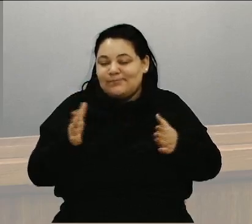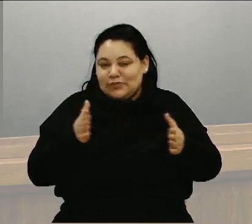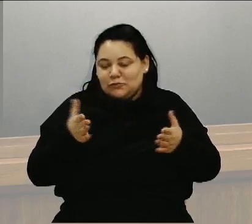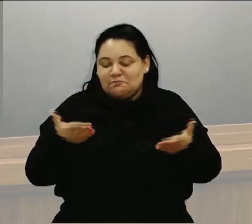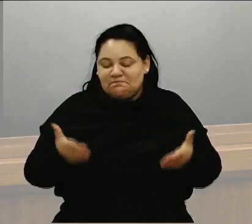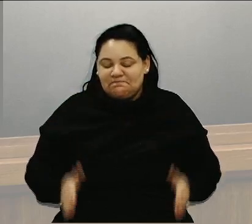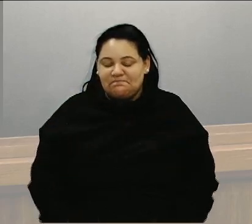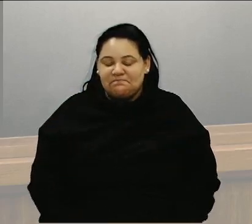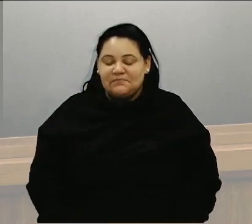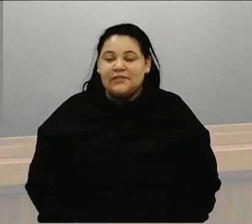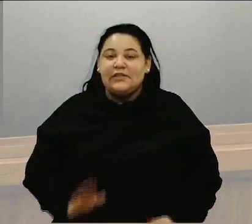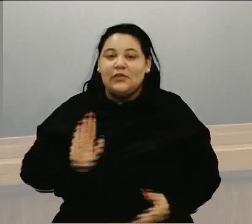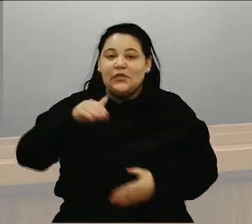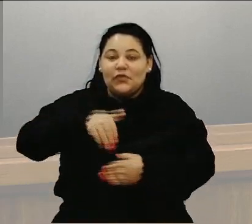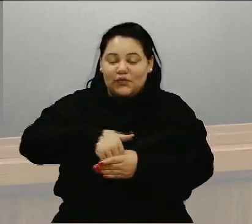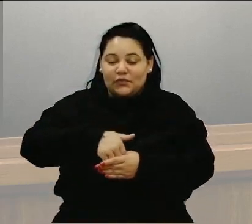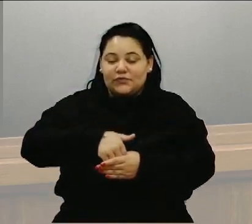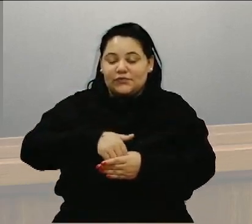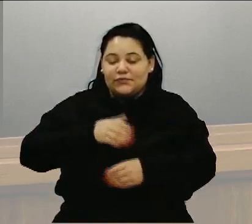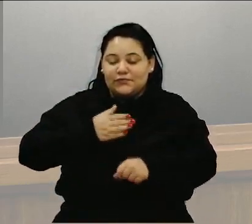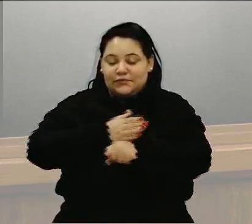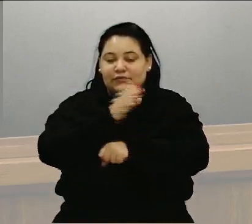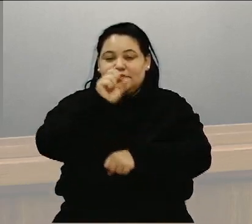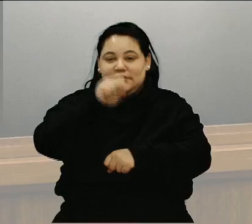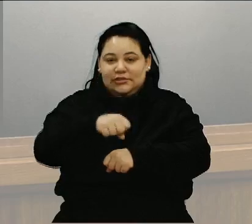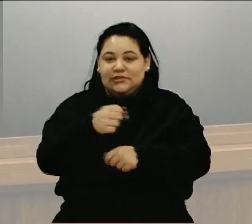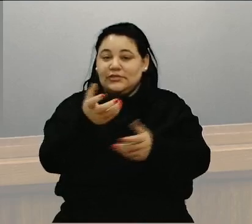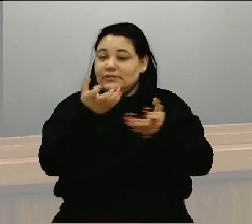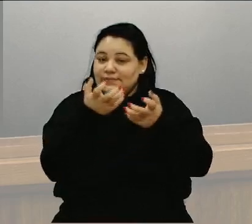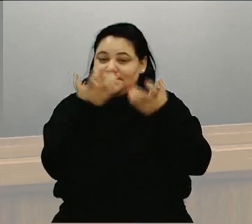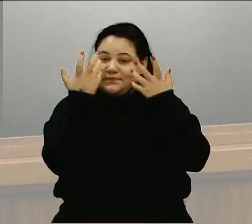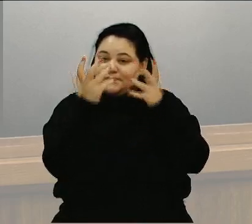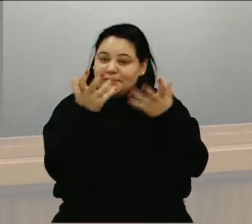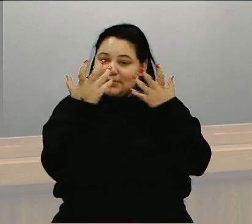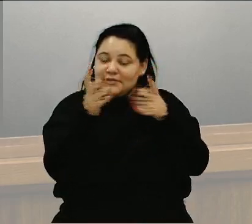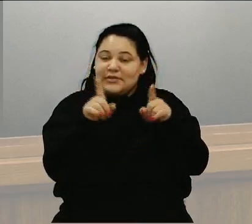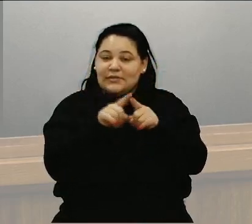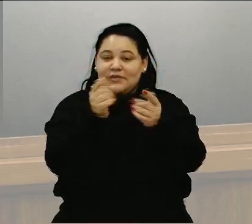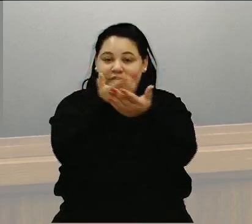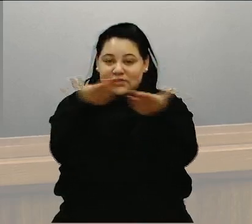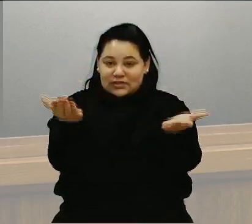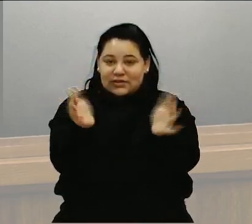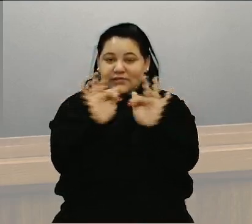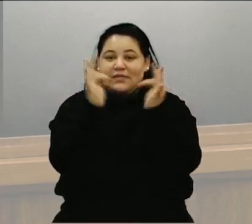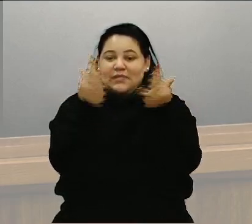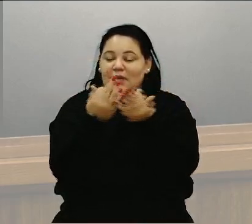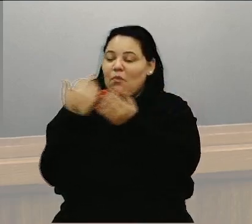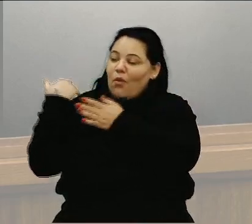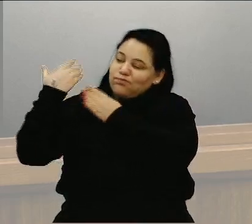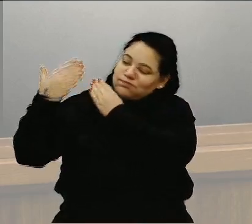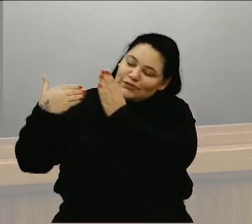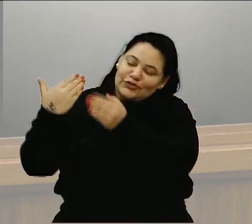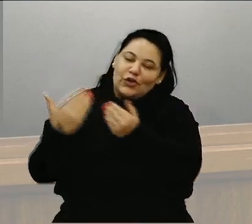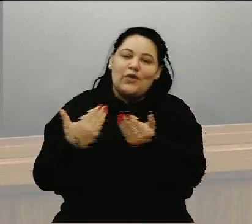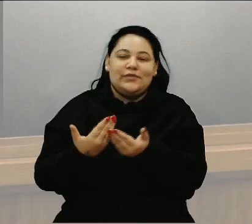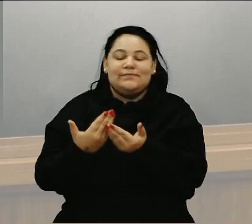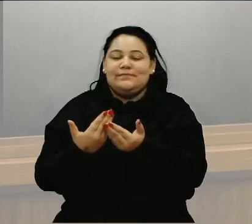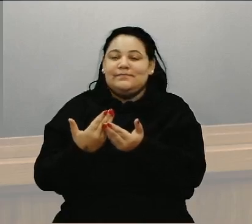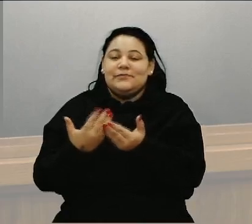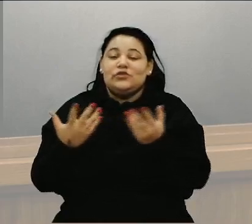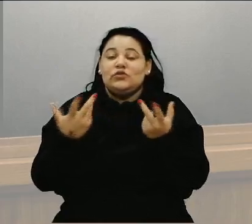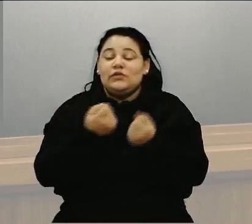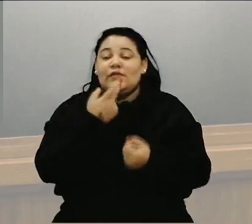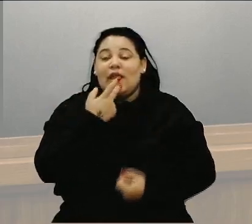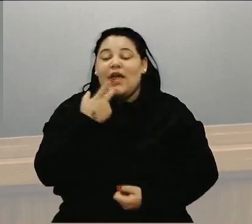Então, vou votar favorável. Quero parabenizar vocês por essa história e dizer que é muito